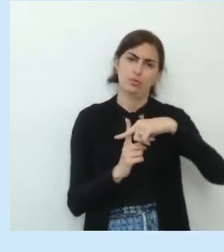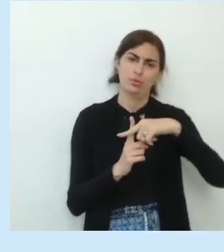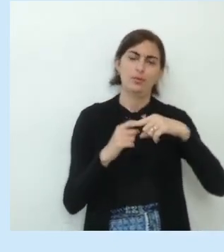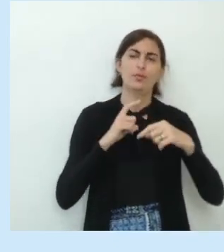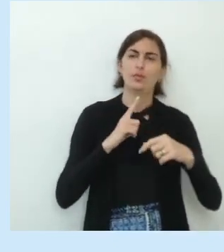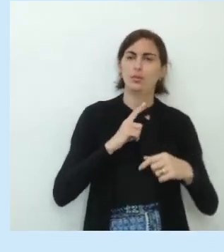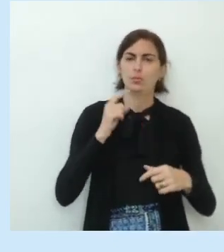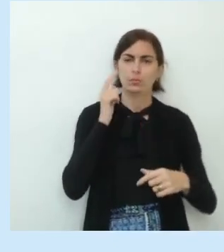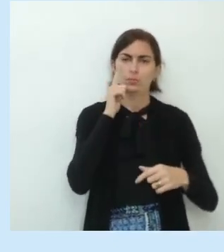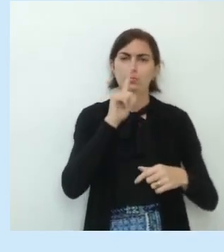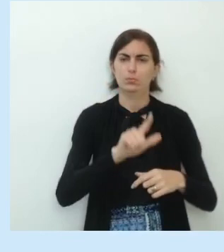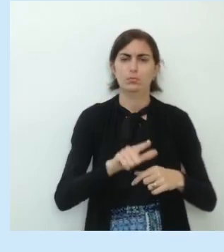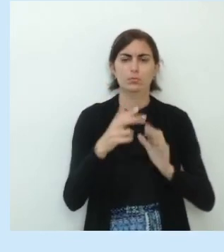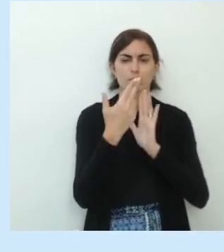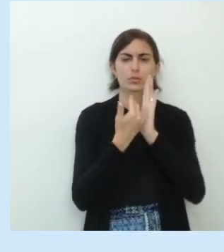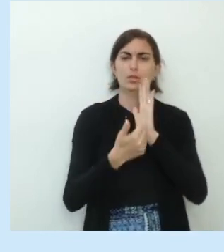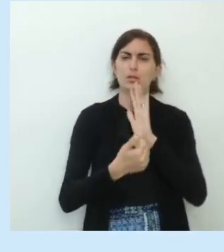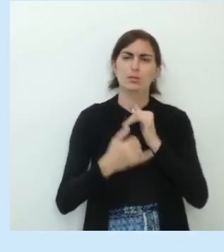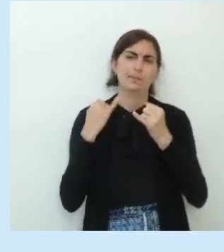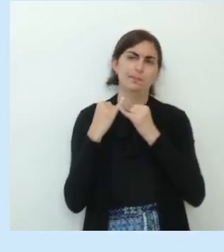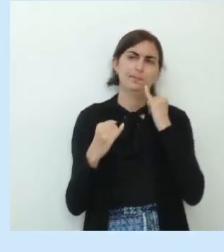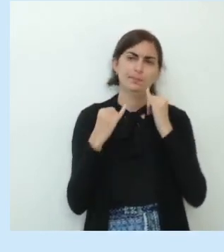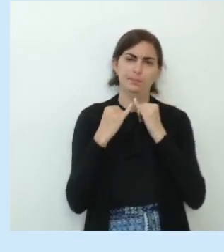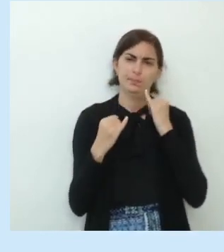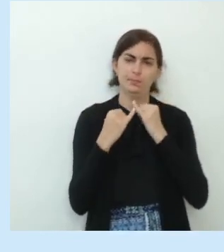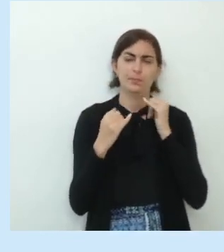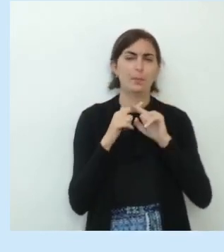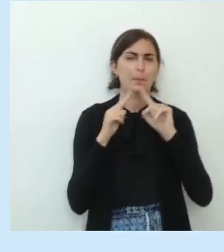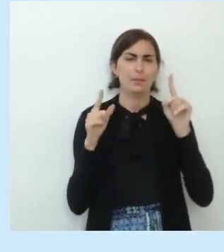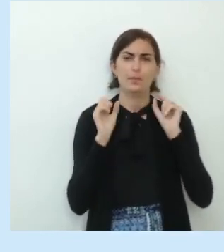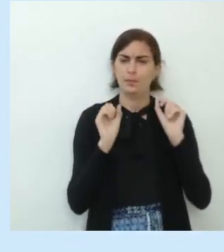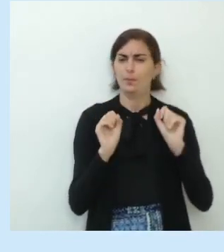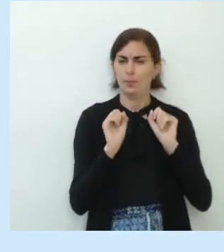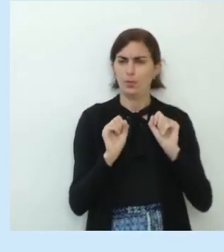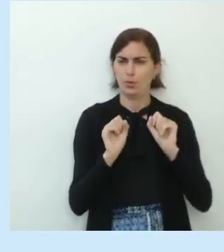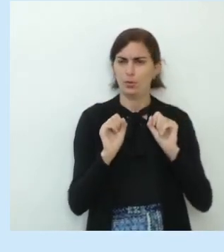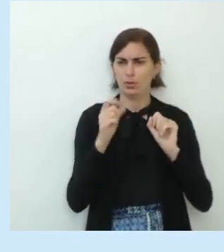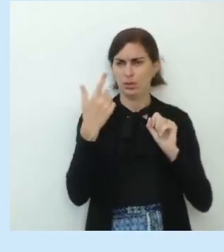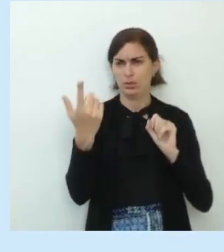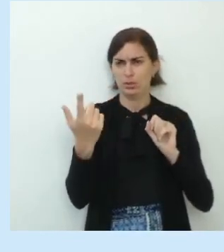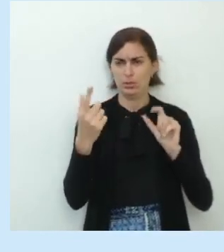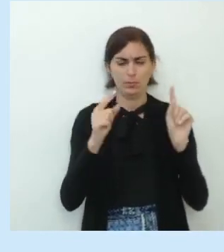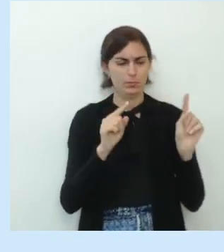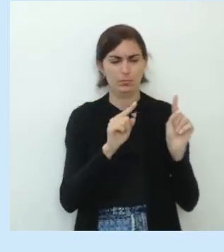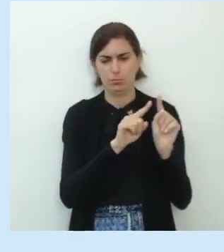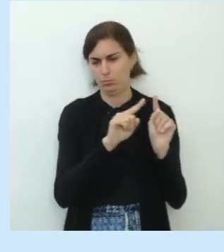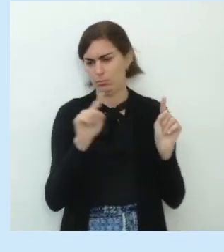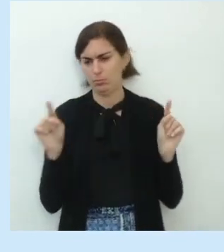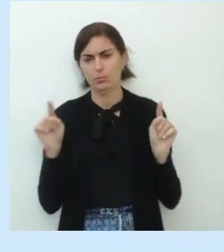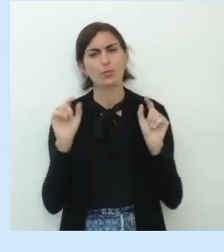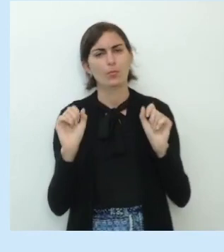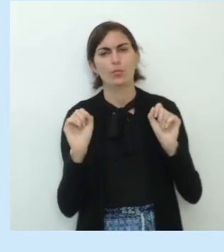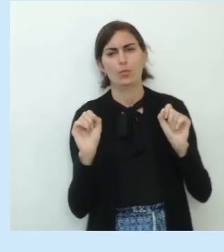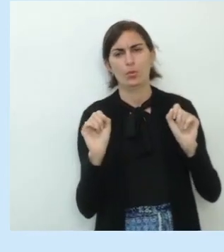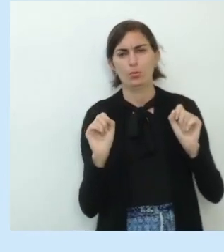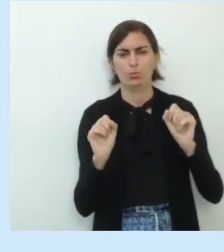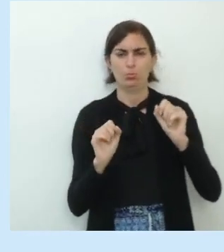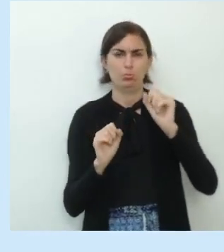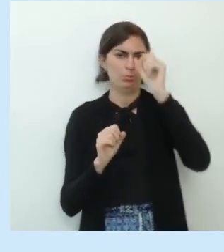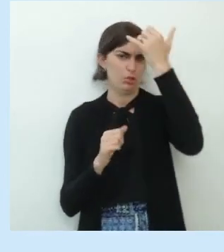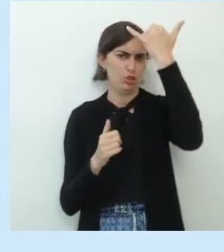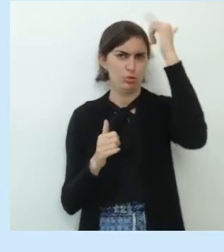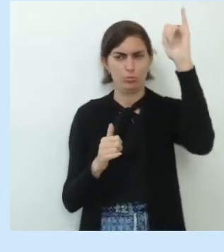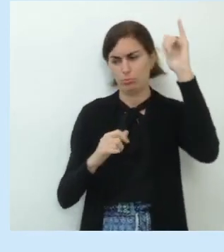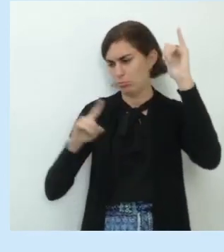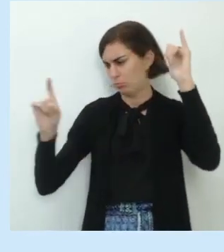vamos obter uma figura semelhante, mas ela pode estar em uma posição, ou seja, em uma das coordenadas